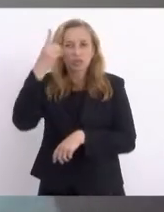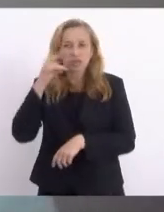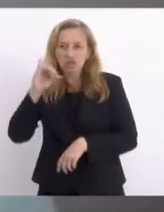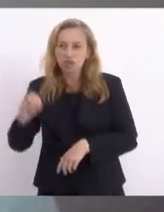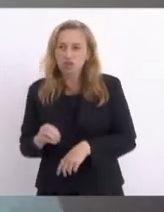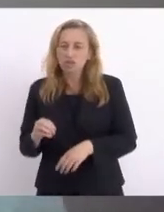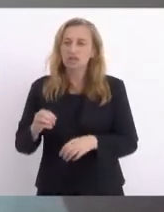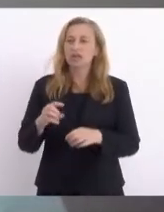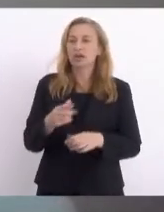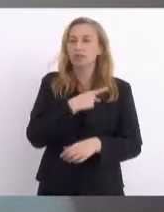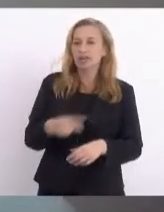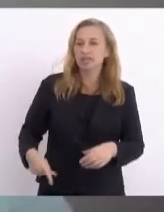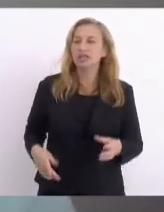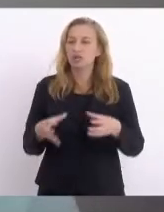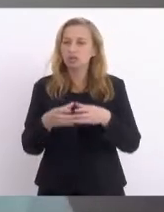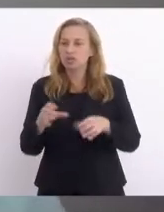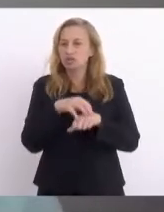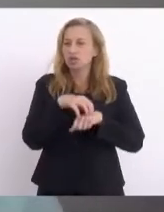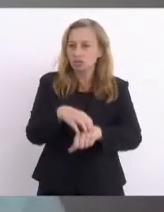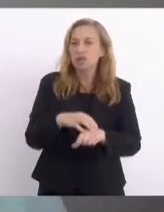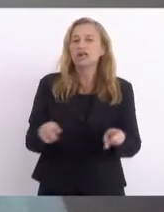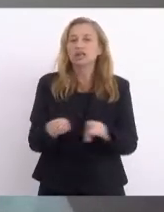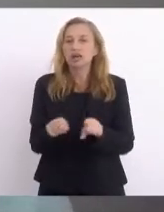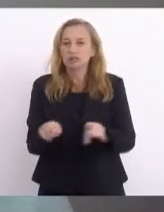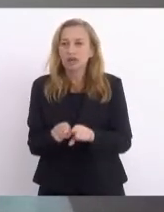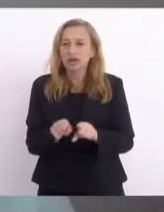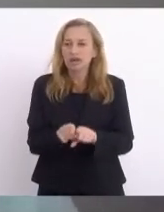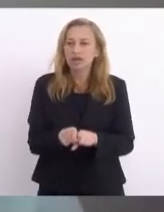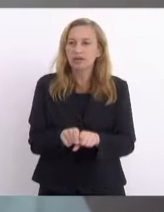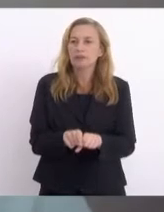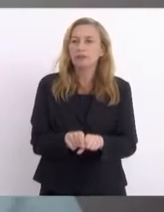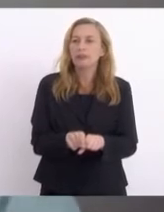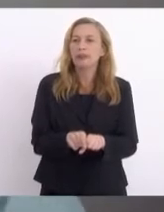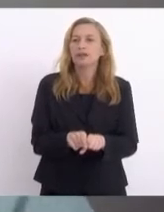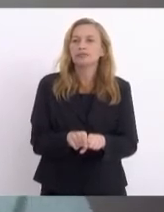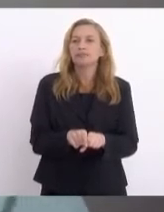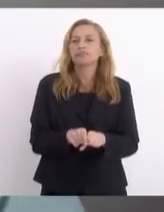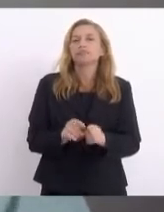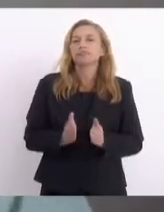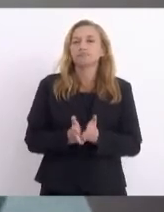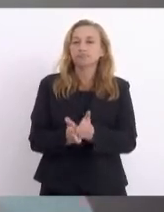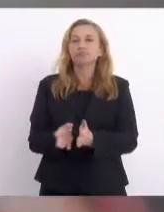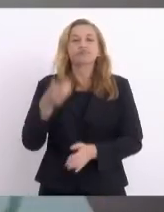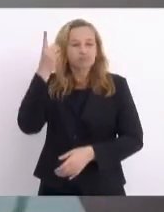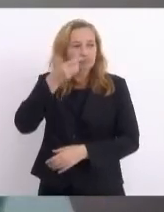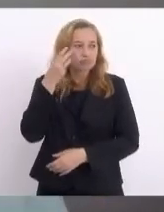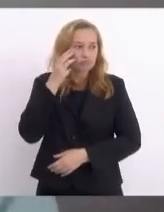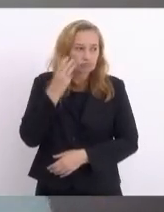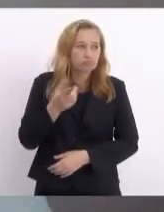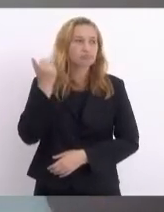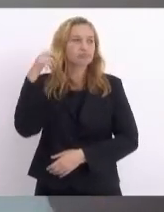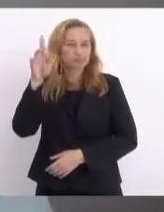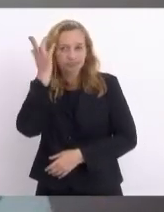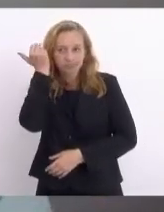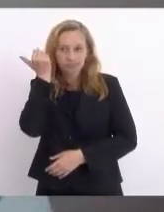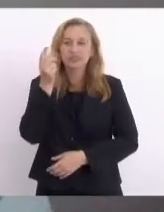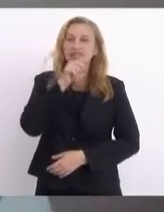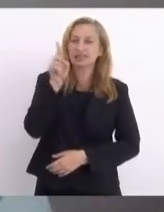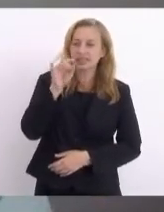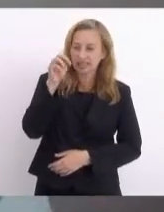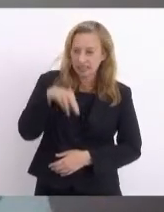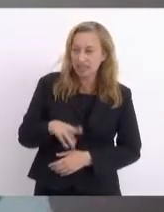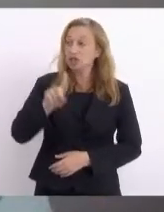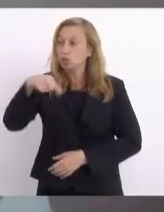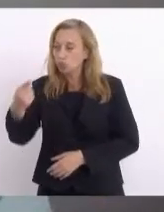de Transportes, também com o presidente da Frente Parlamentar de Transporte Aquaviário, né, que fazem parte dos deputados Valdec, Eliomar, Zeidan e